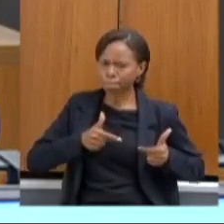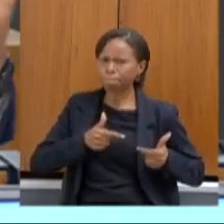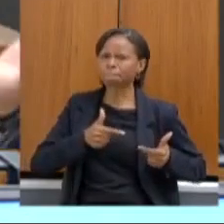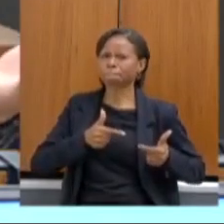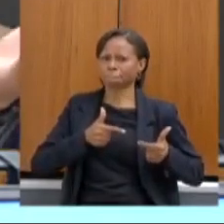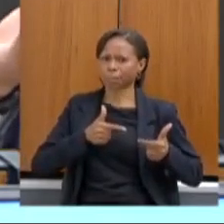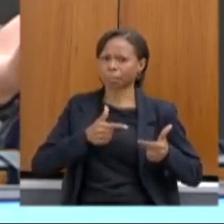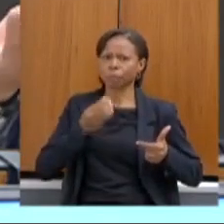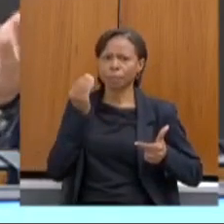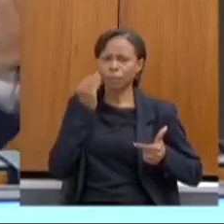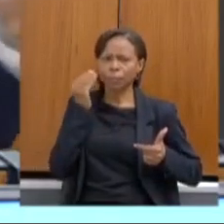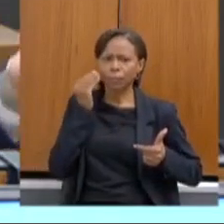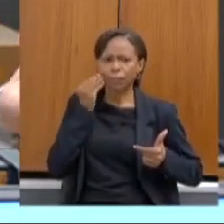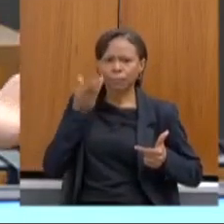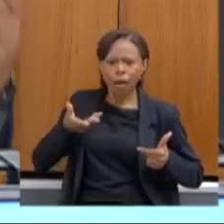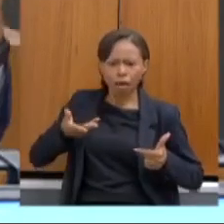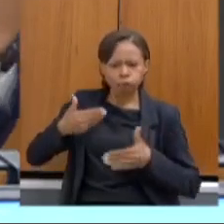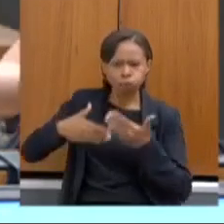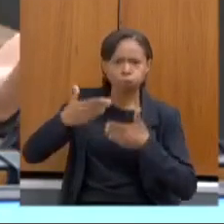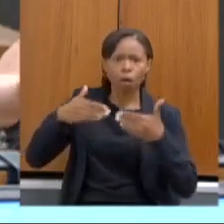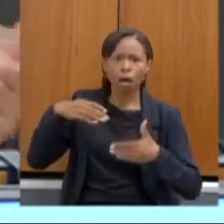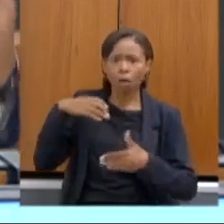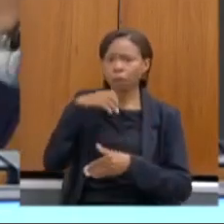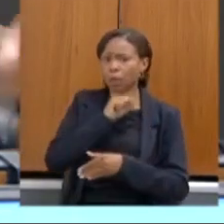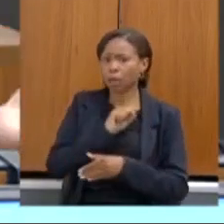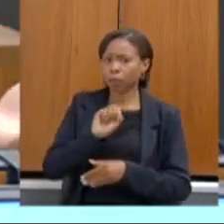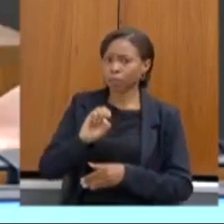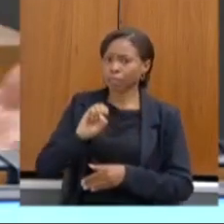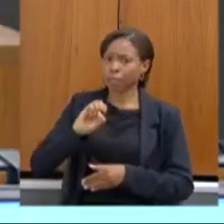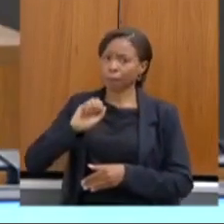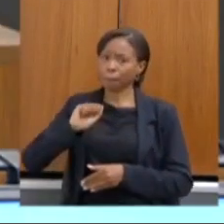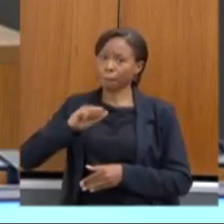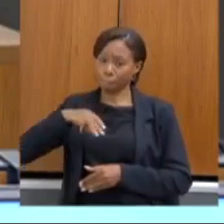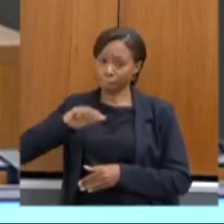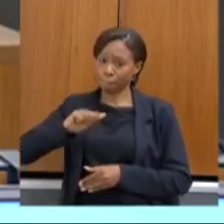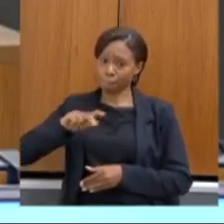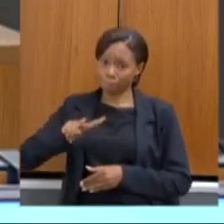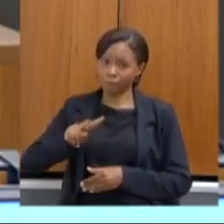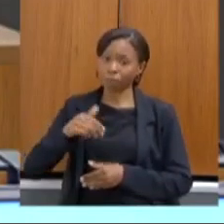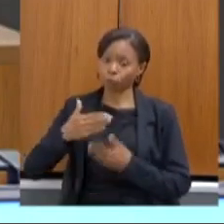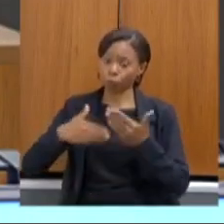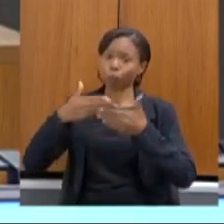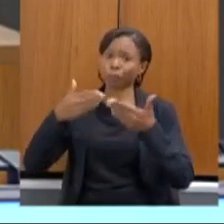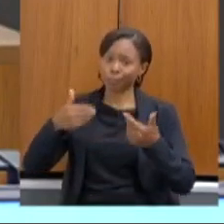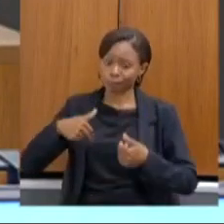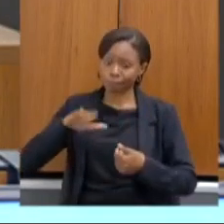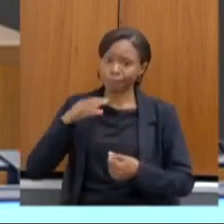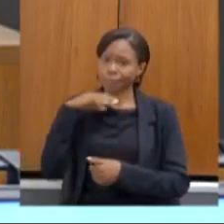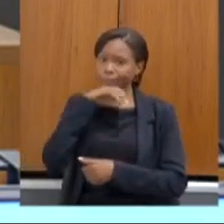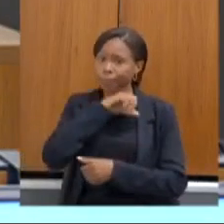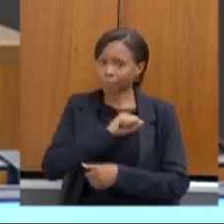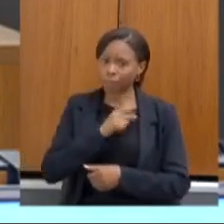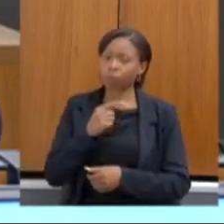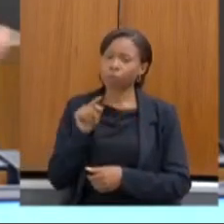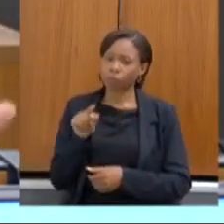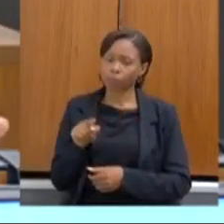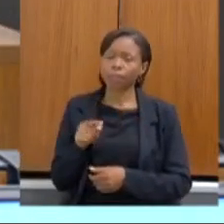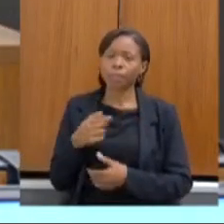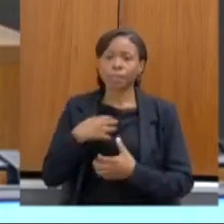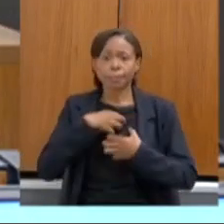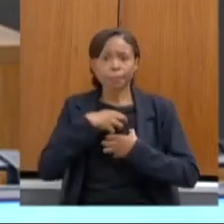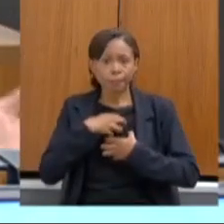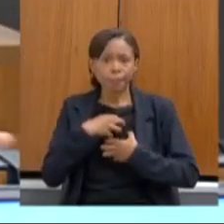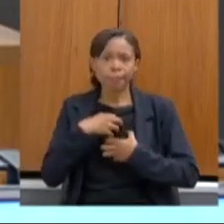cenário Espero que o Senhor passa a sentir essa diferença Bom dia a dia e nos colocamos à disposição para